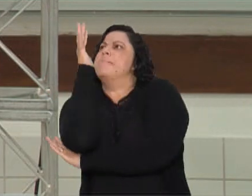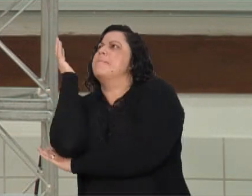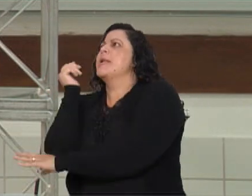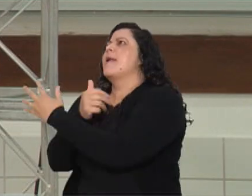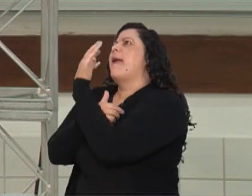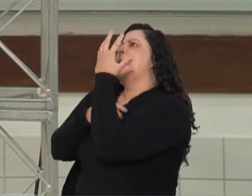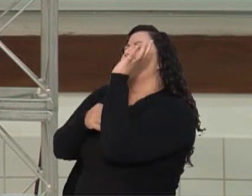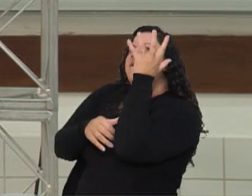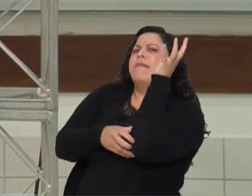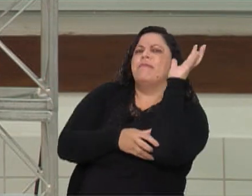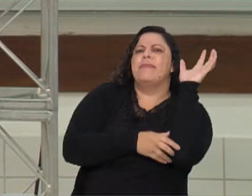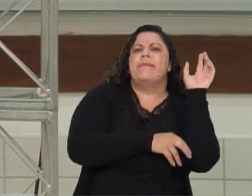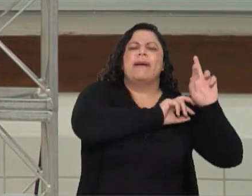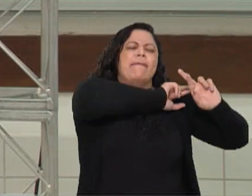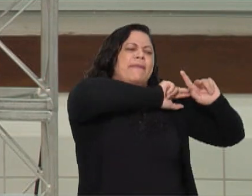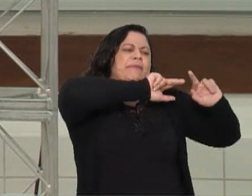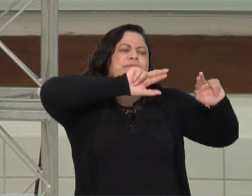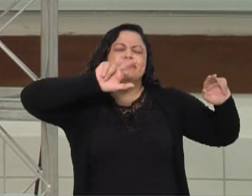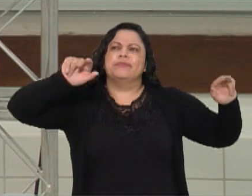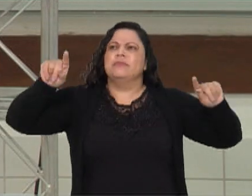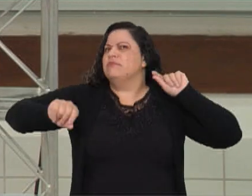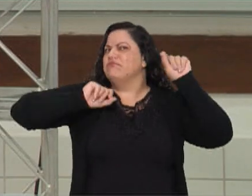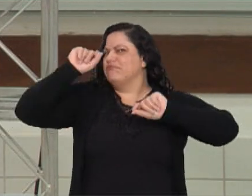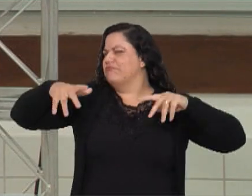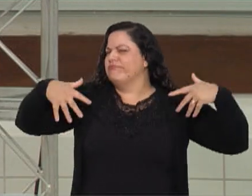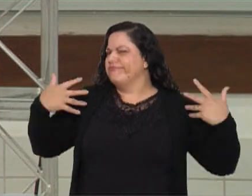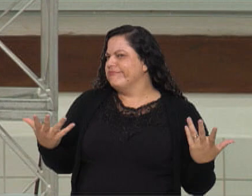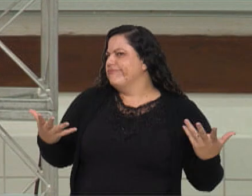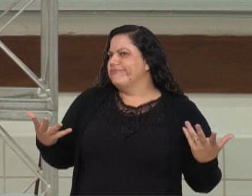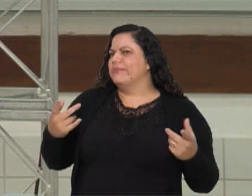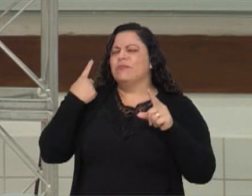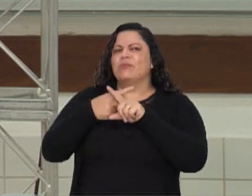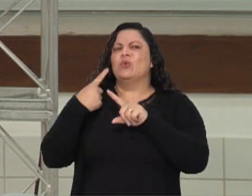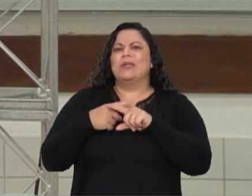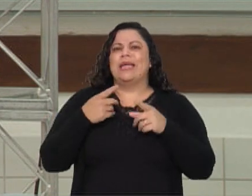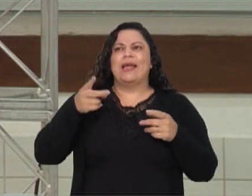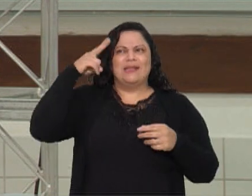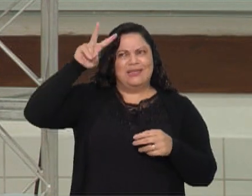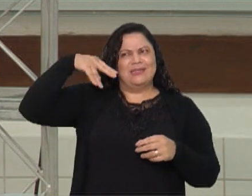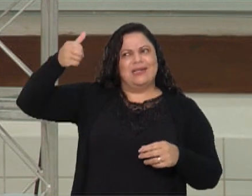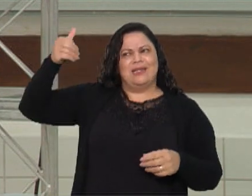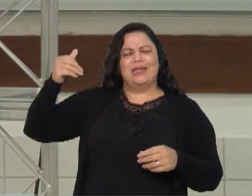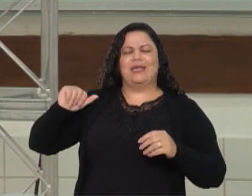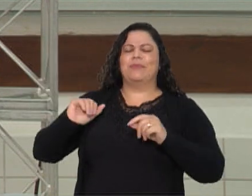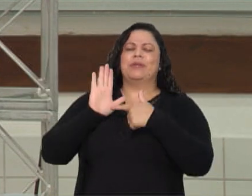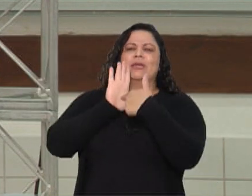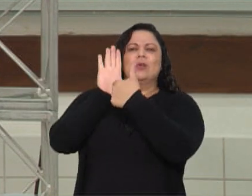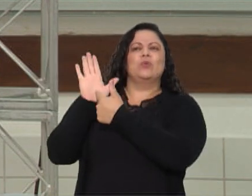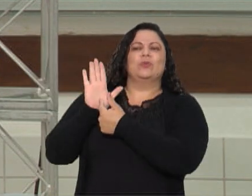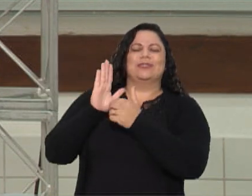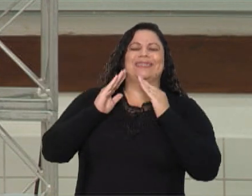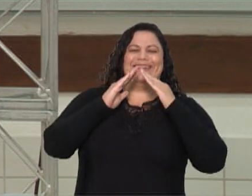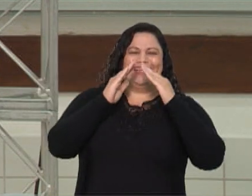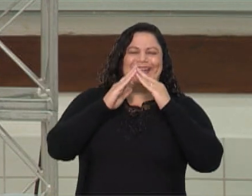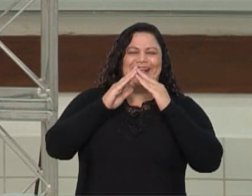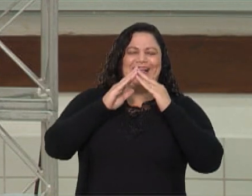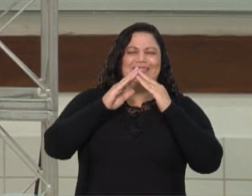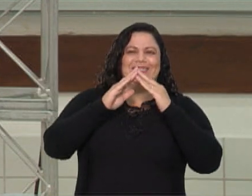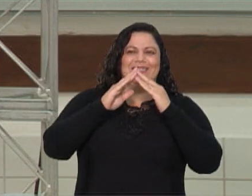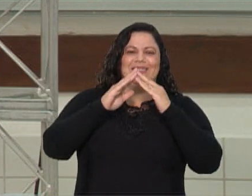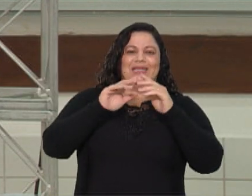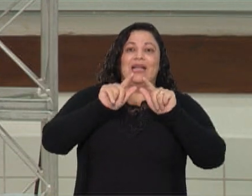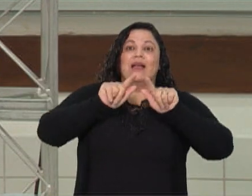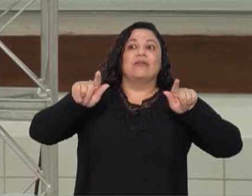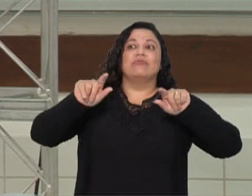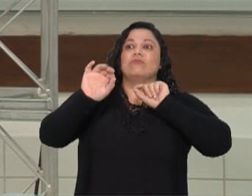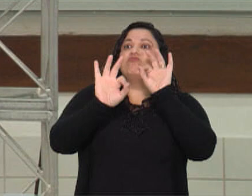de árvore na volta, muito verde. Mas vocês lembram que eu mostrei para vocês a casa sem toda aquela arborização na volta? E que ela